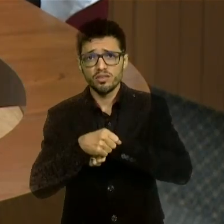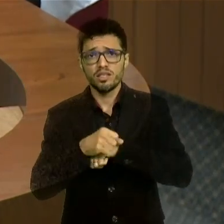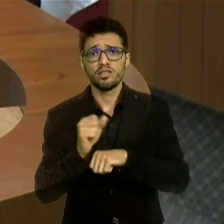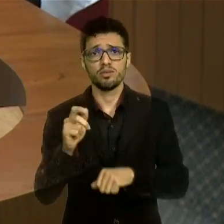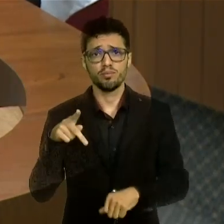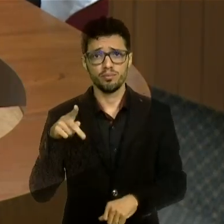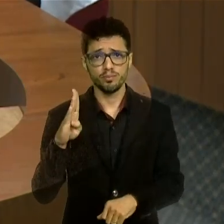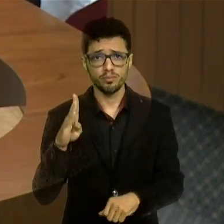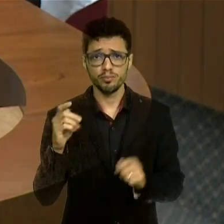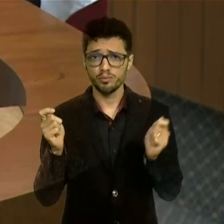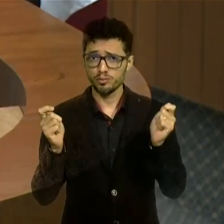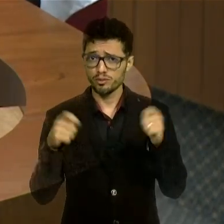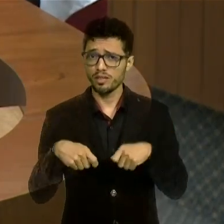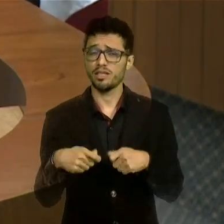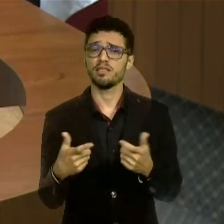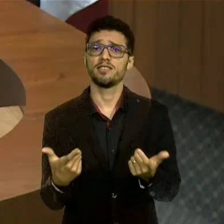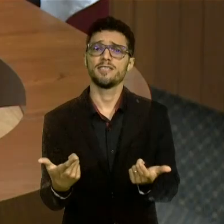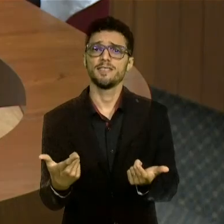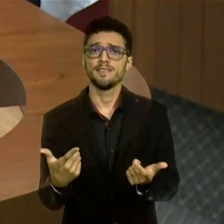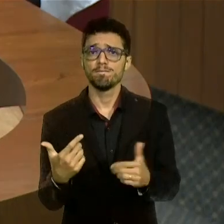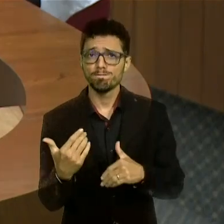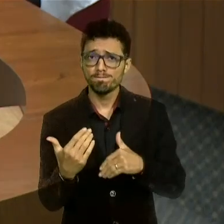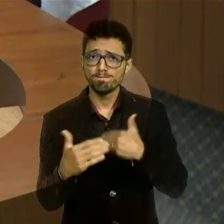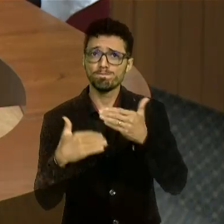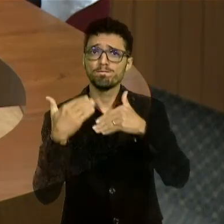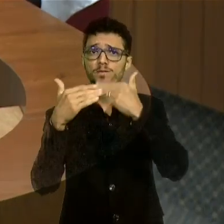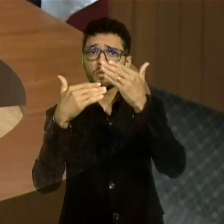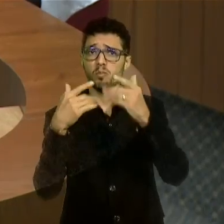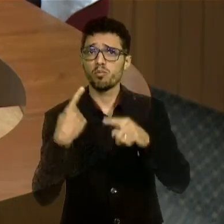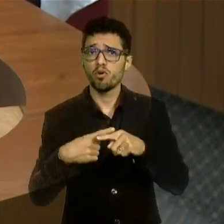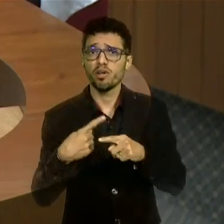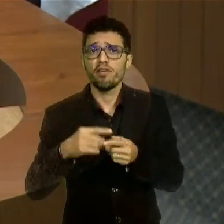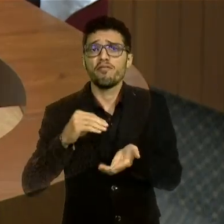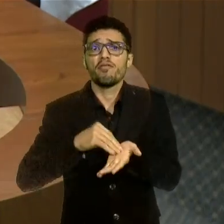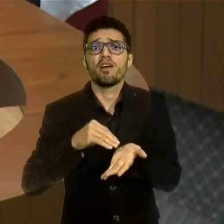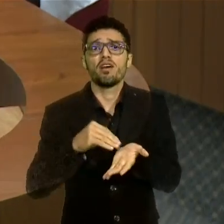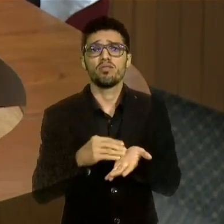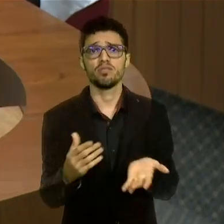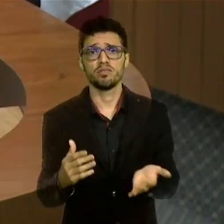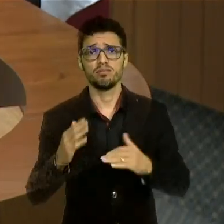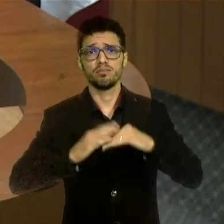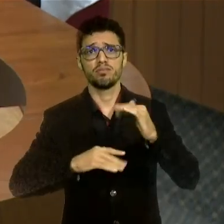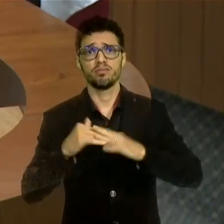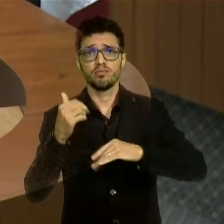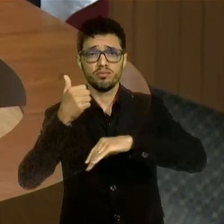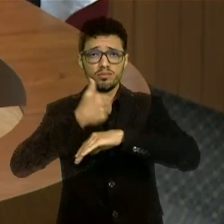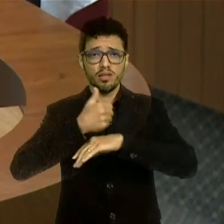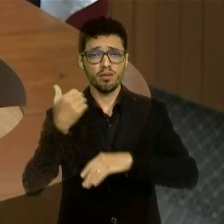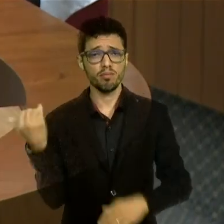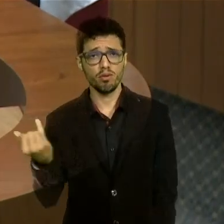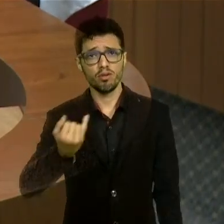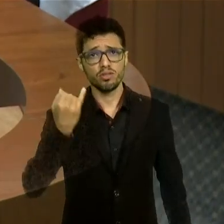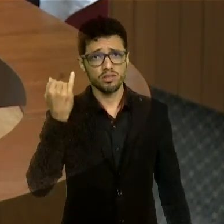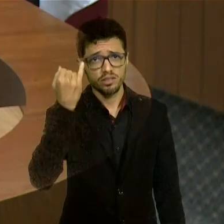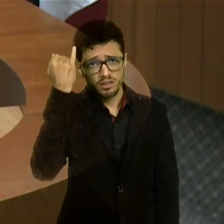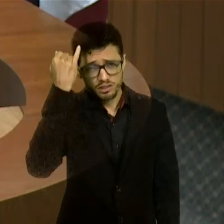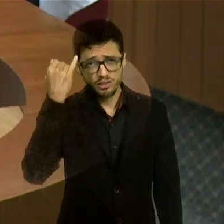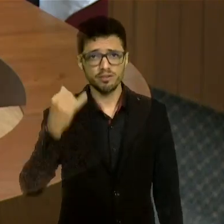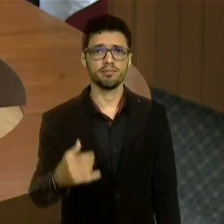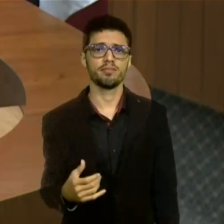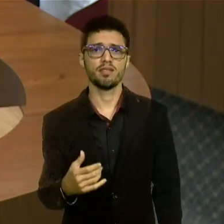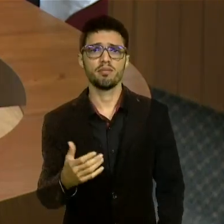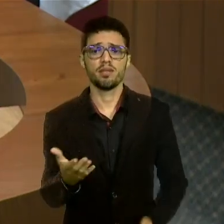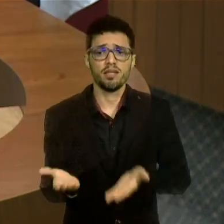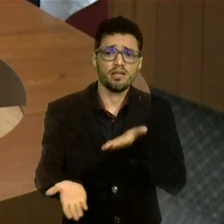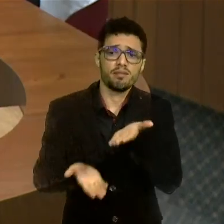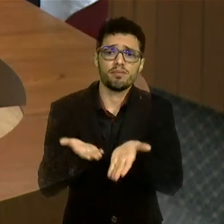avançassem. Porque a gente sabe que é um profissional, gente, muito importante para essas pessoas